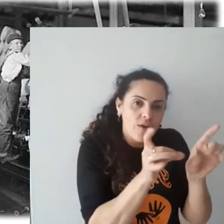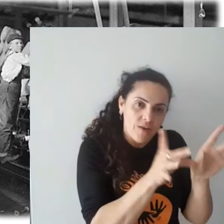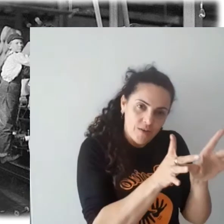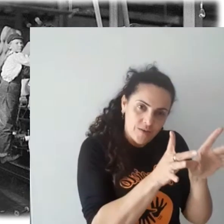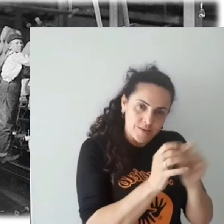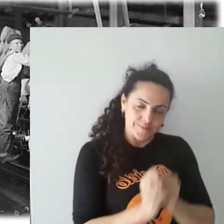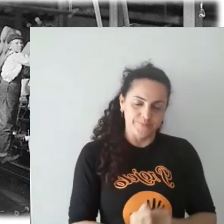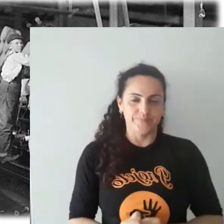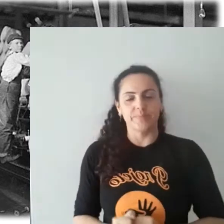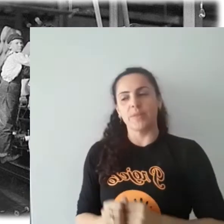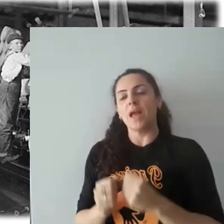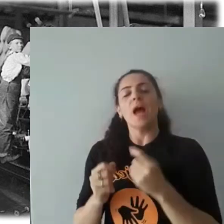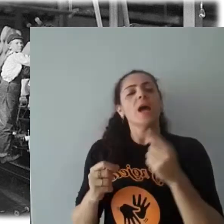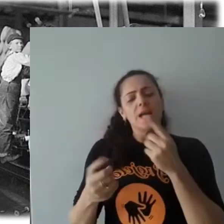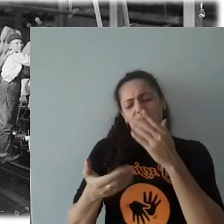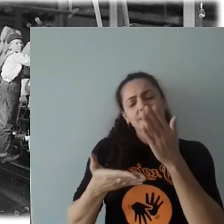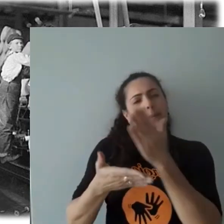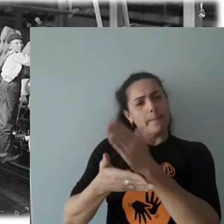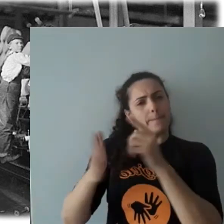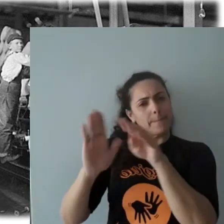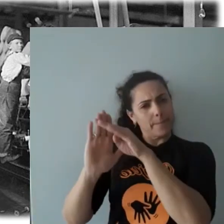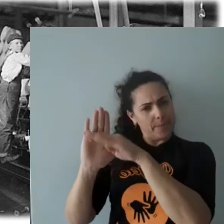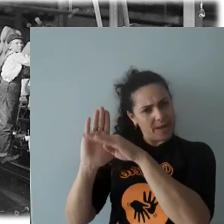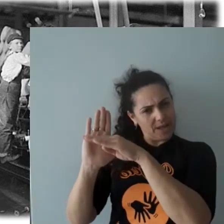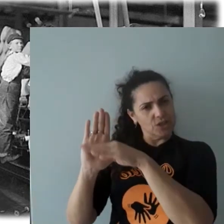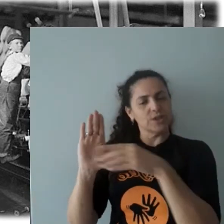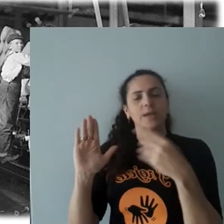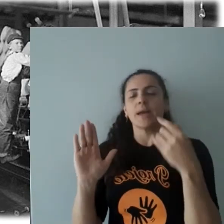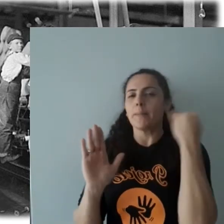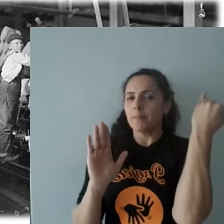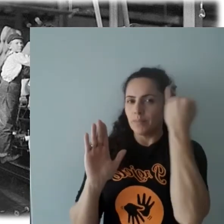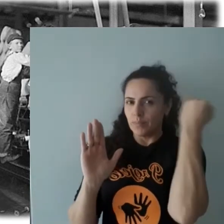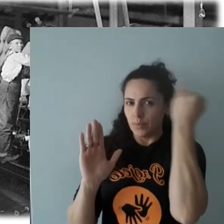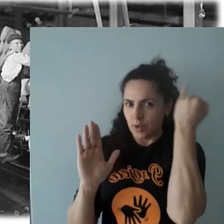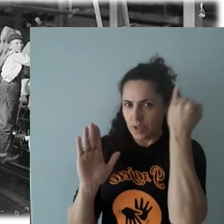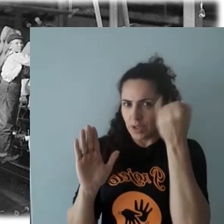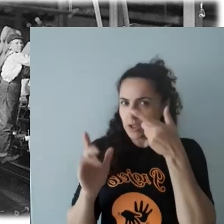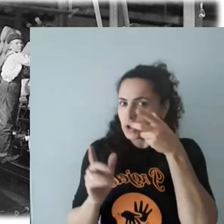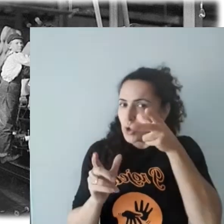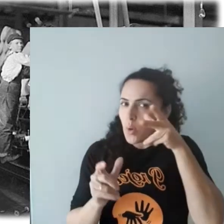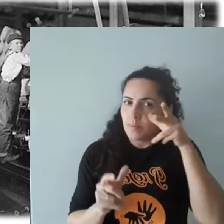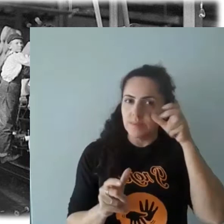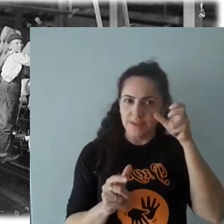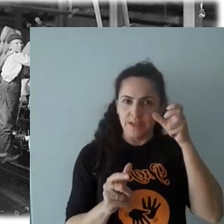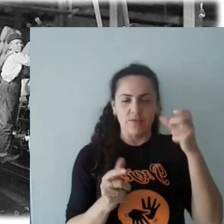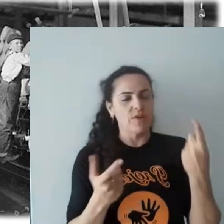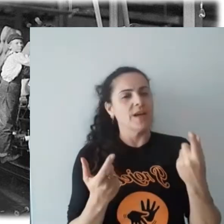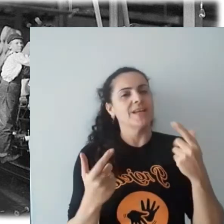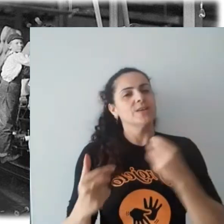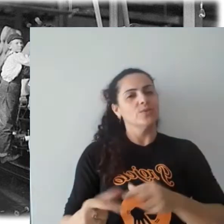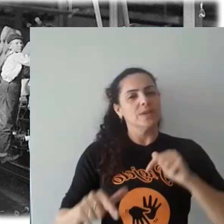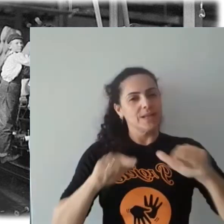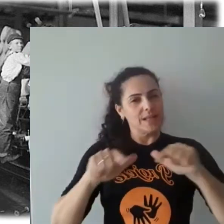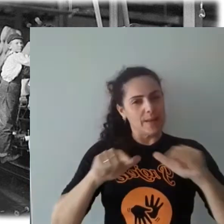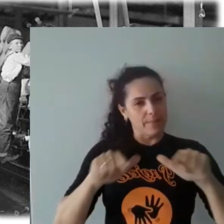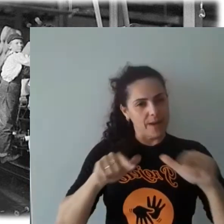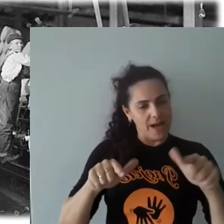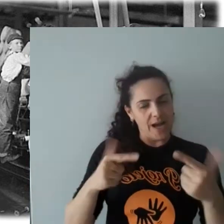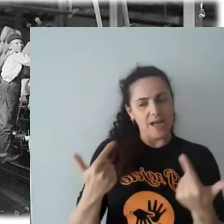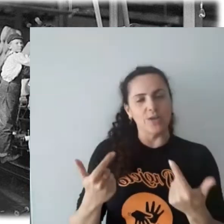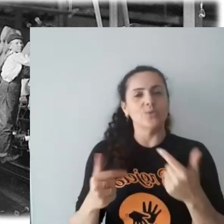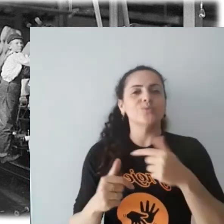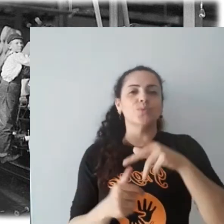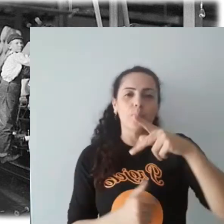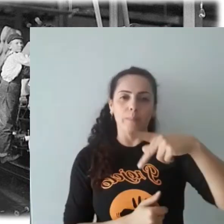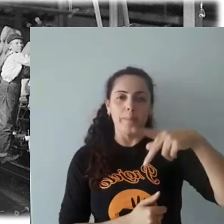também que as condições de trabalho das pessoas, né, da classe proletariada, eram condições, assim, péssimas, tá?